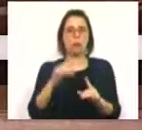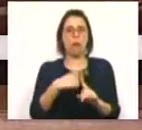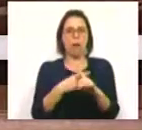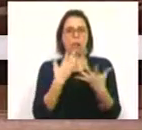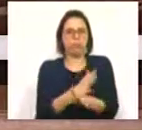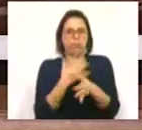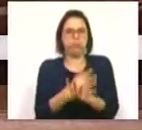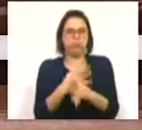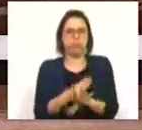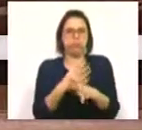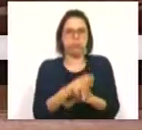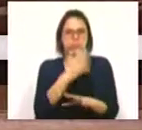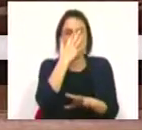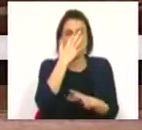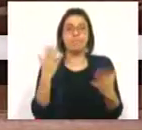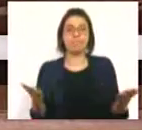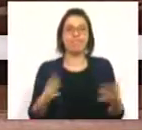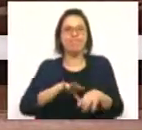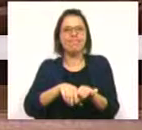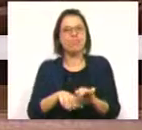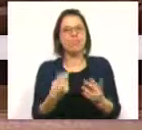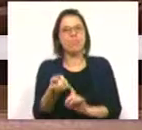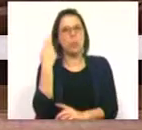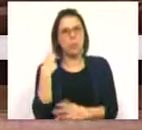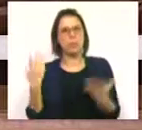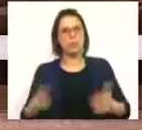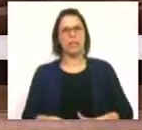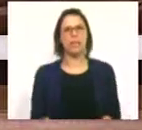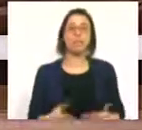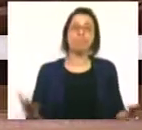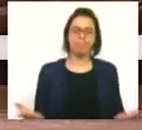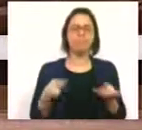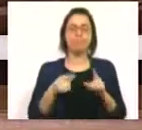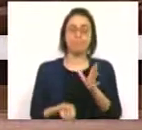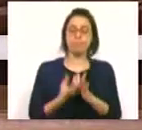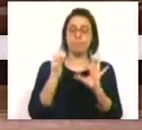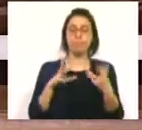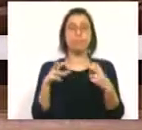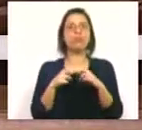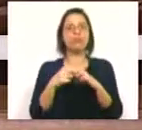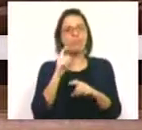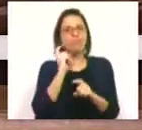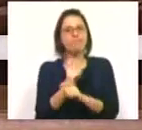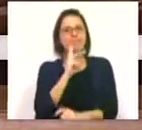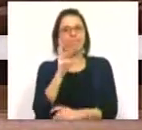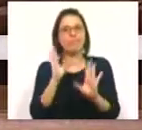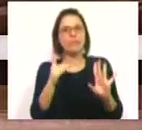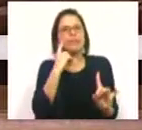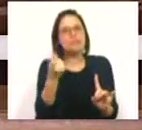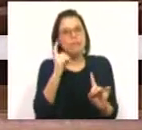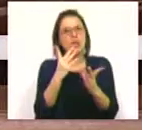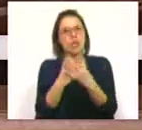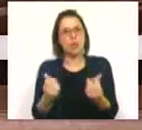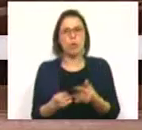com os incêndios florestais e, sobretudo, com as tragédias do ano passado. Está assim criado um problema que exige respostas e procura